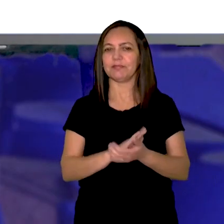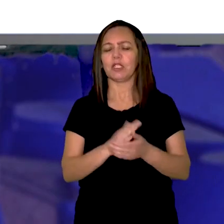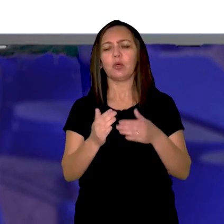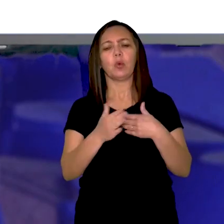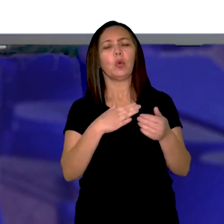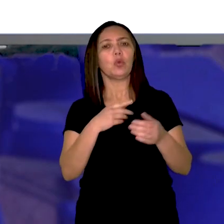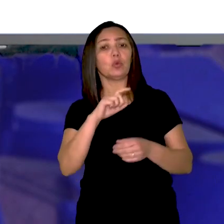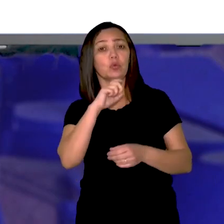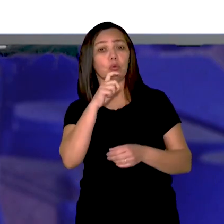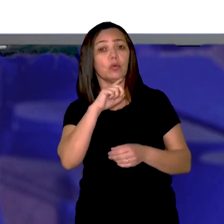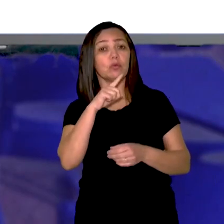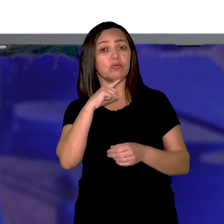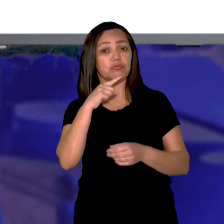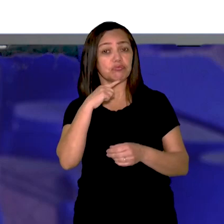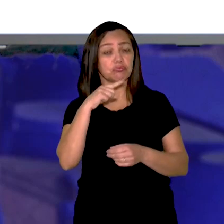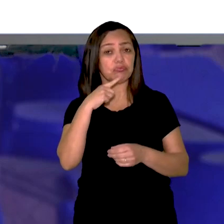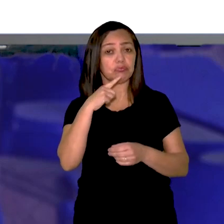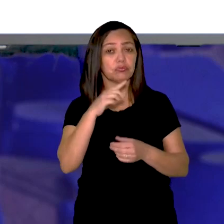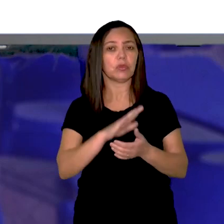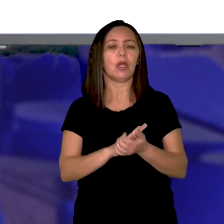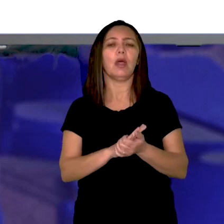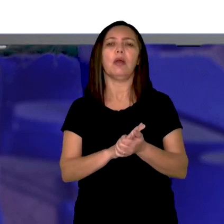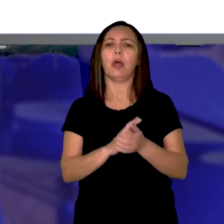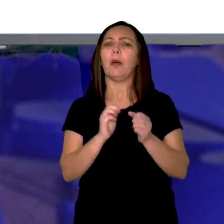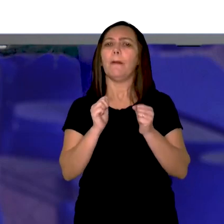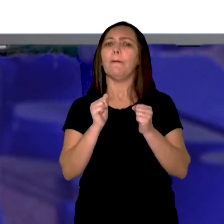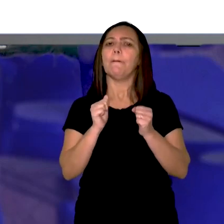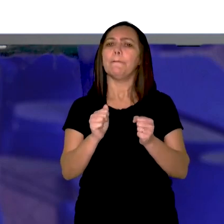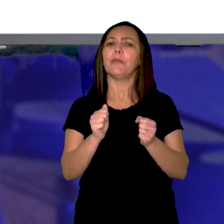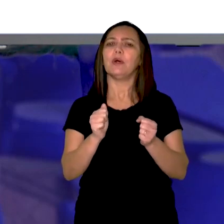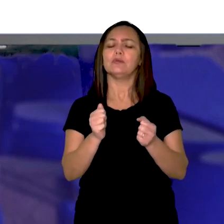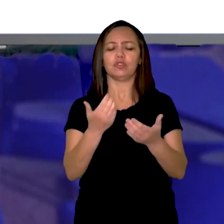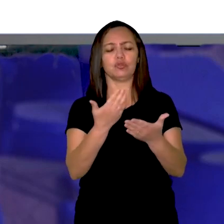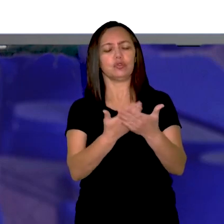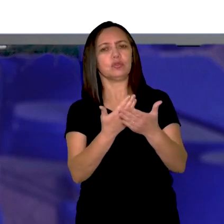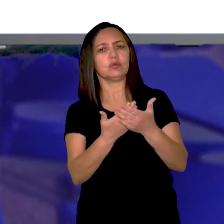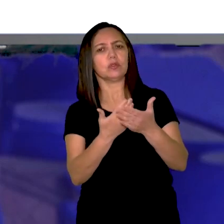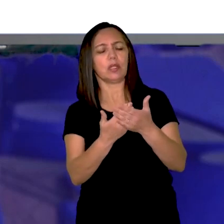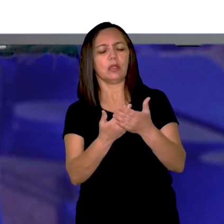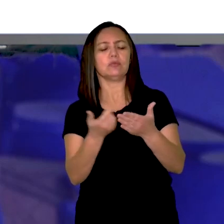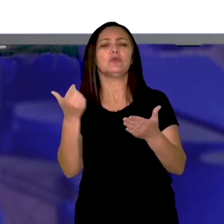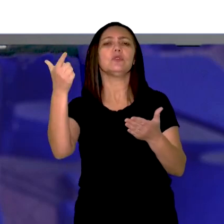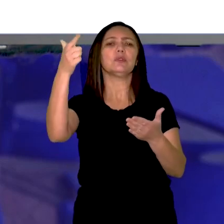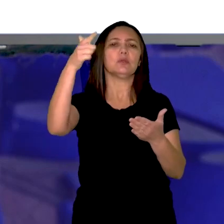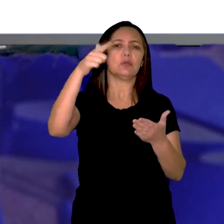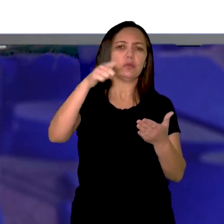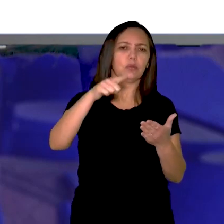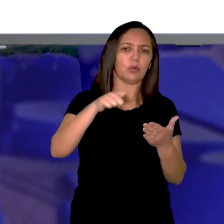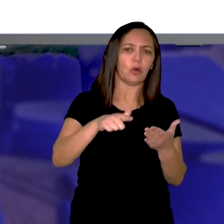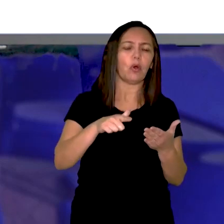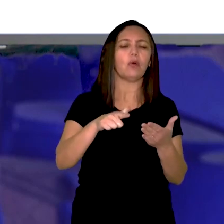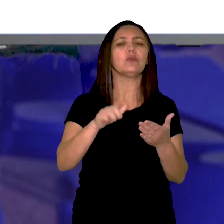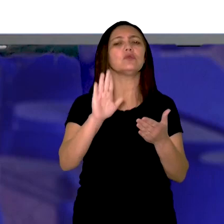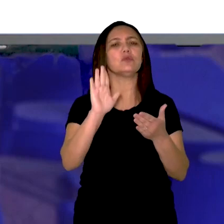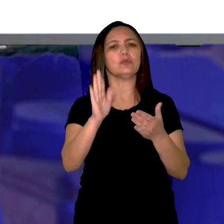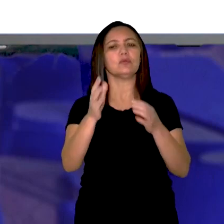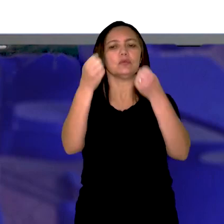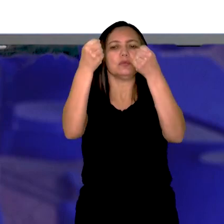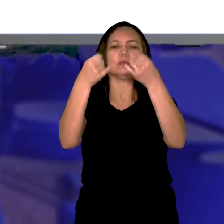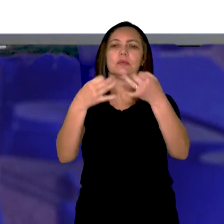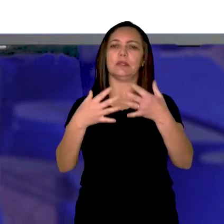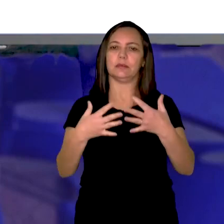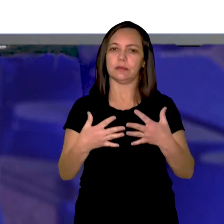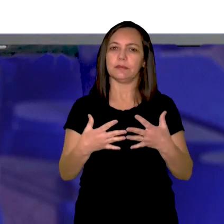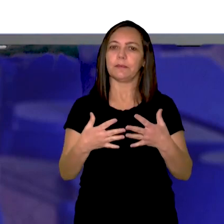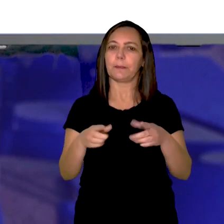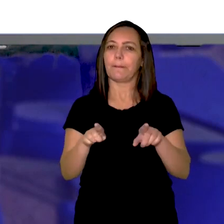qualquer dúvida, volta depois para você revisar o que eu falei, assim